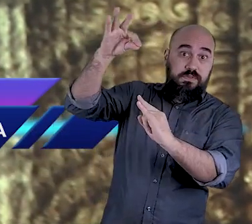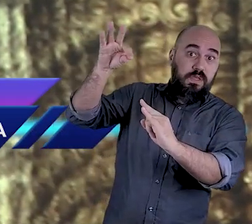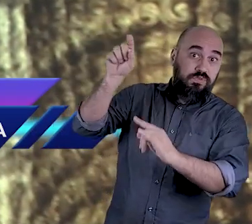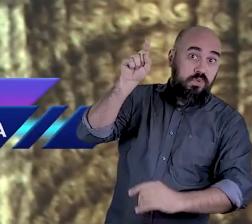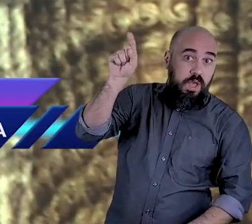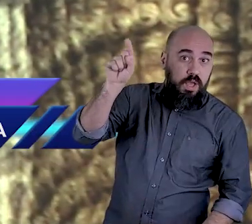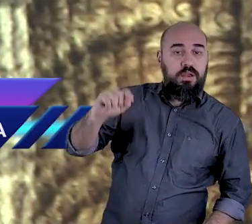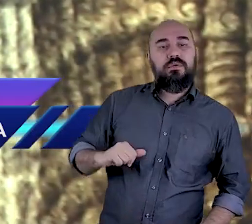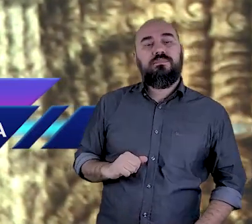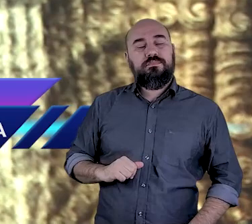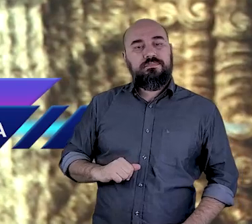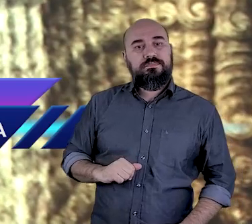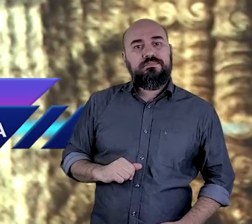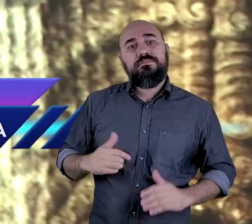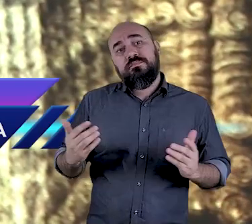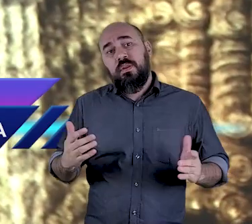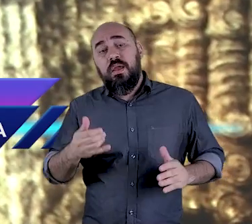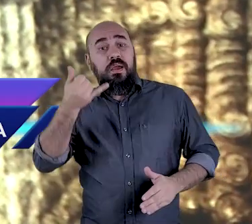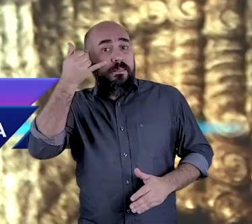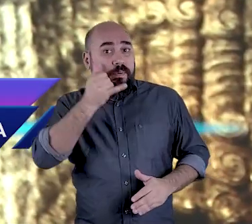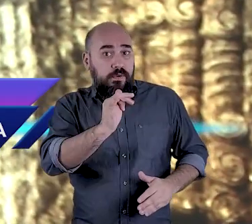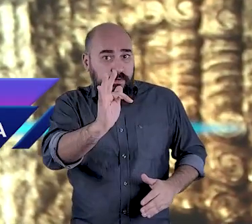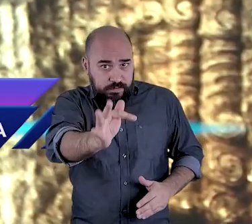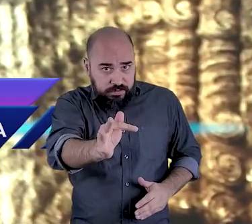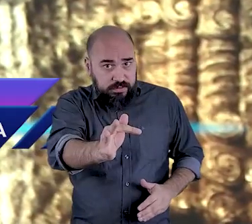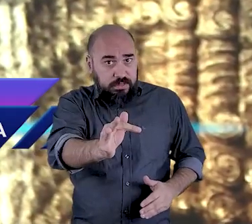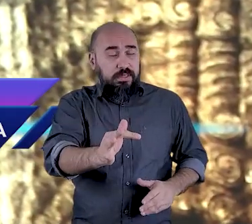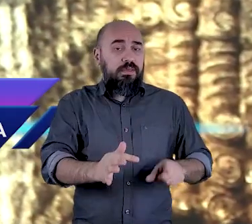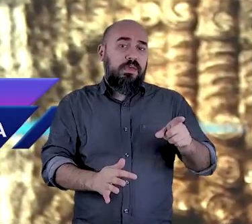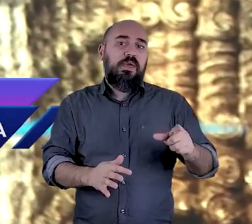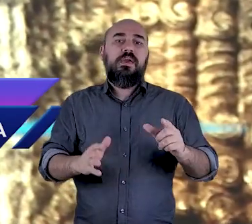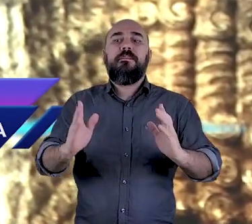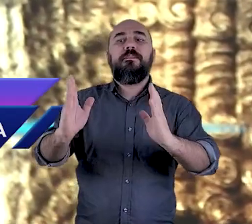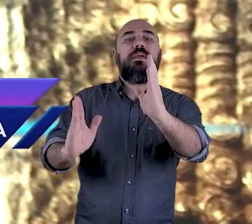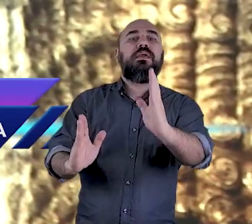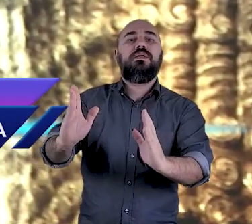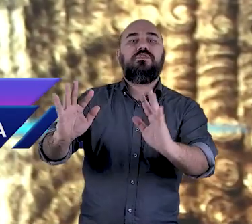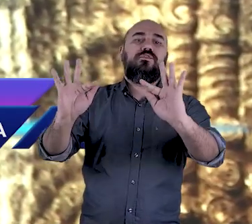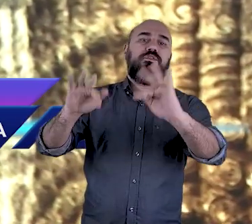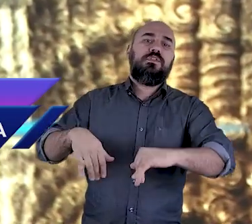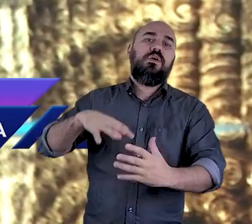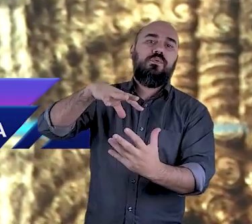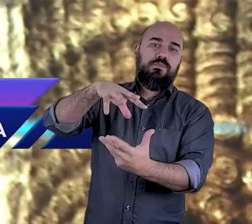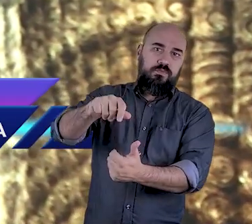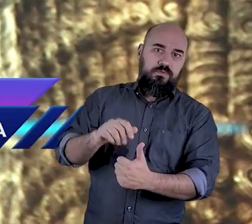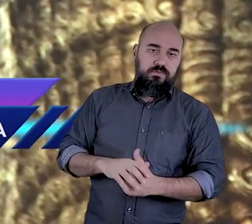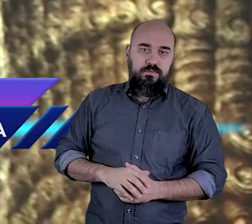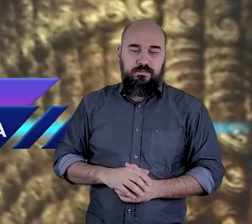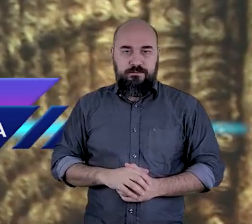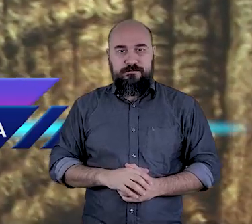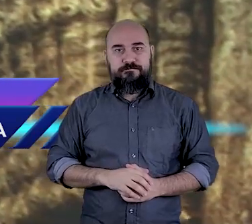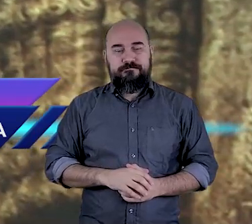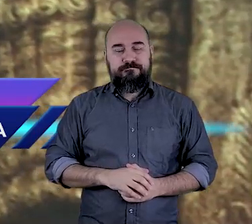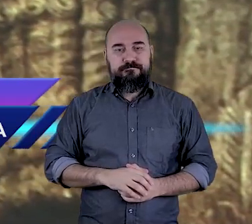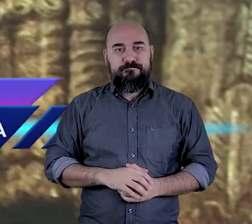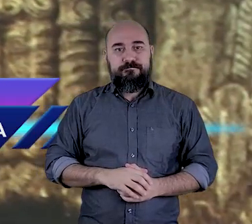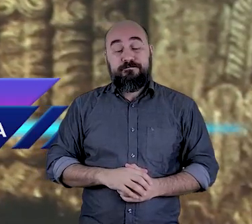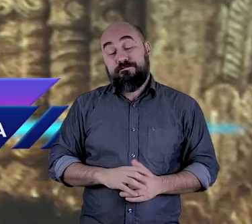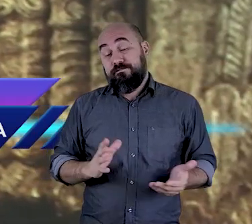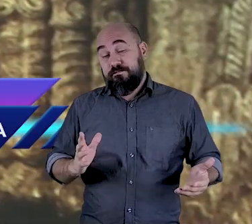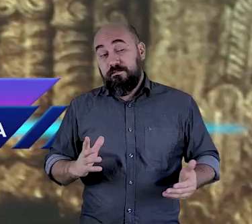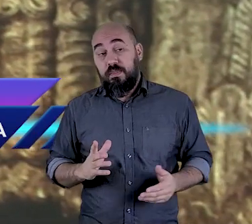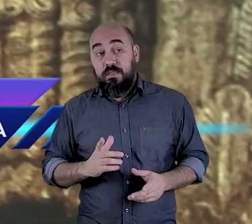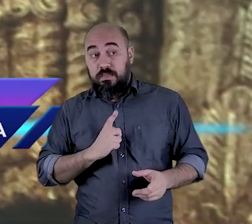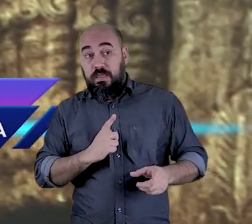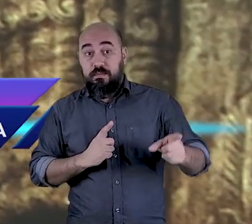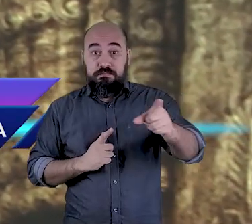essa profecia trata-se do final dos tempos certas pessoas mesmo